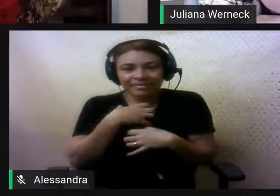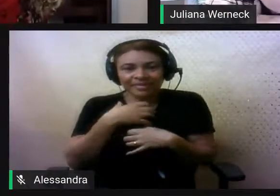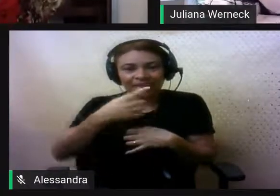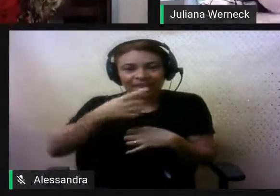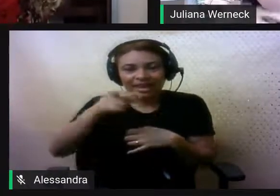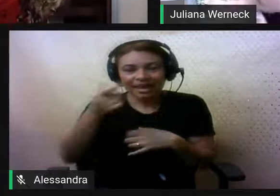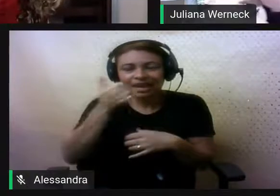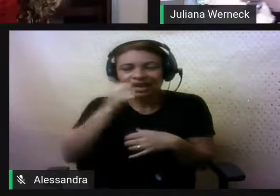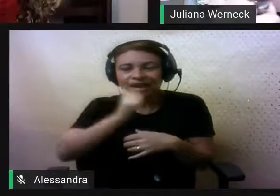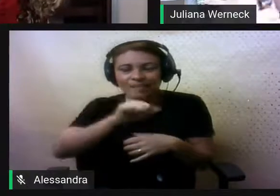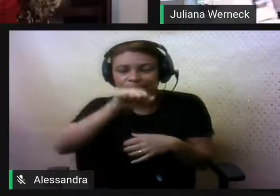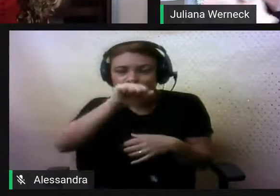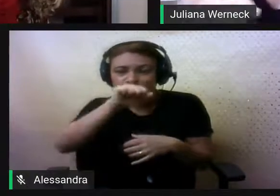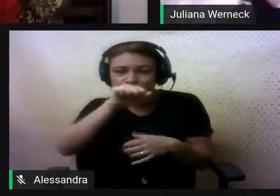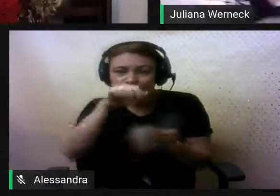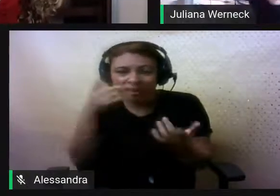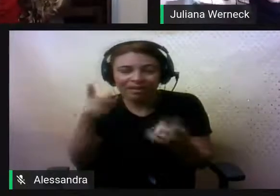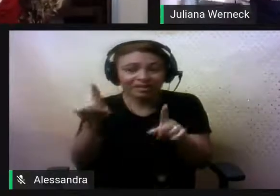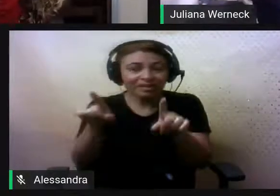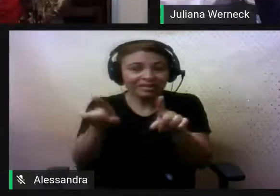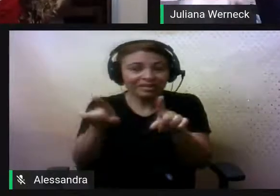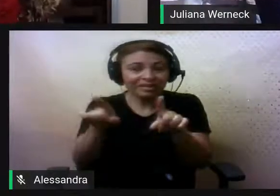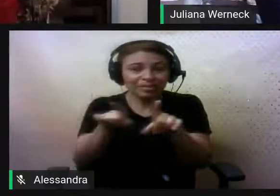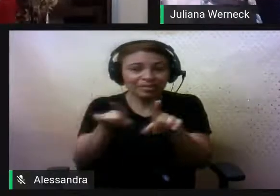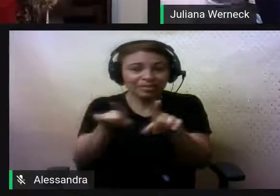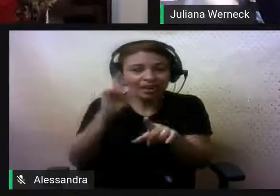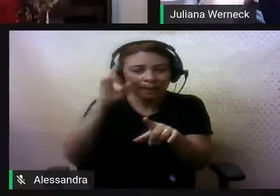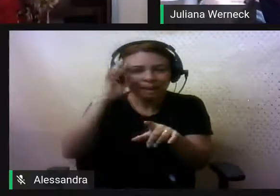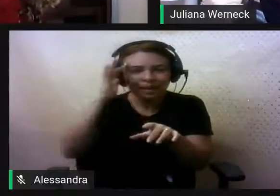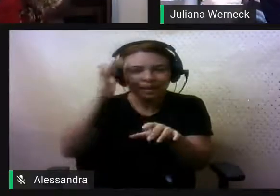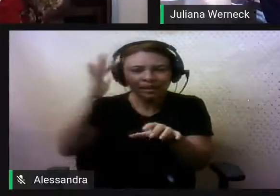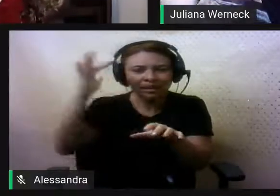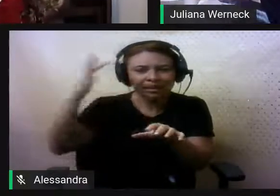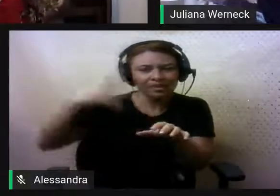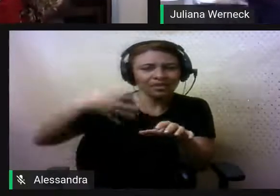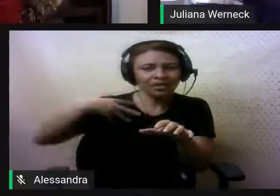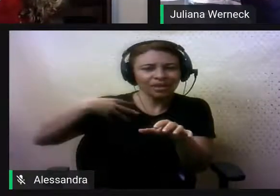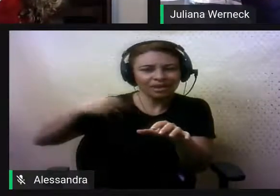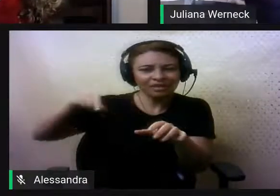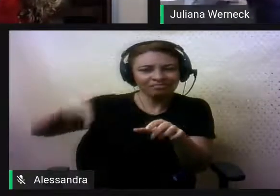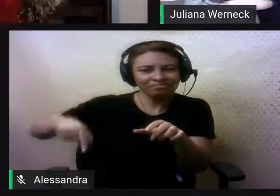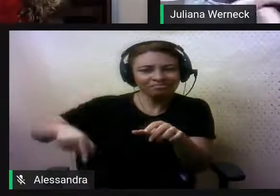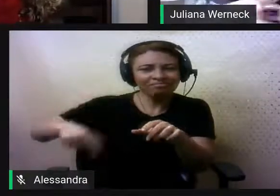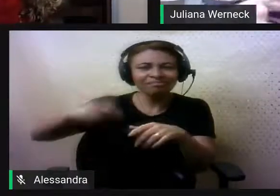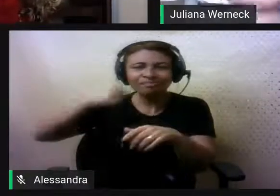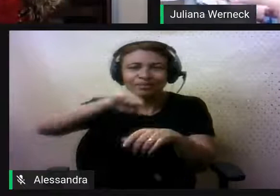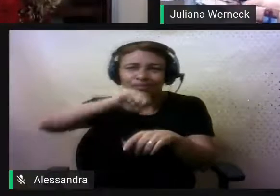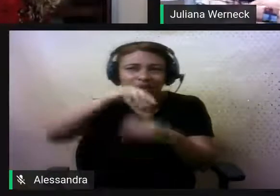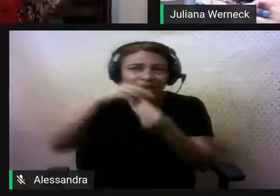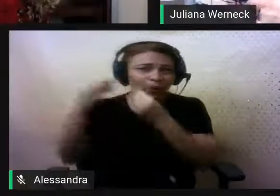sou mãe também, né? Então você vive a coisa, né, pensando na gente criança, pensando na gente mãe,